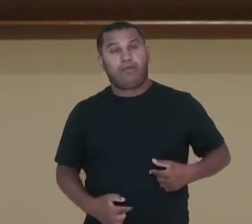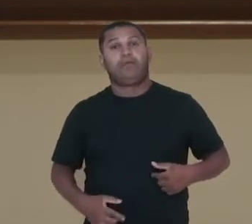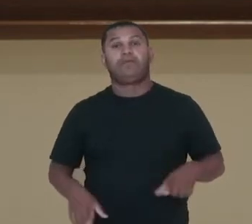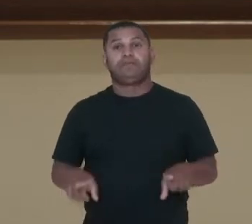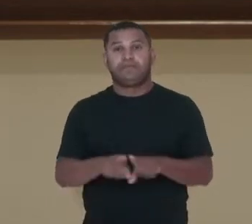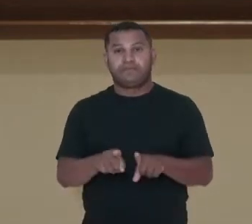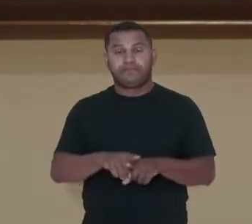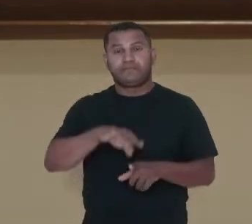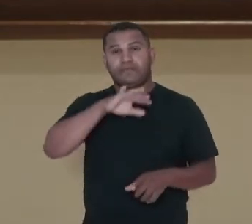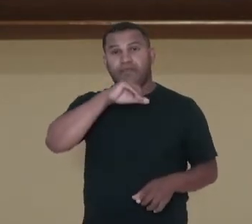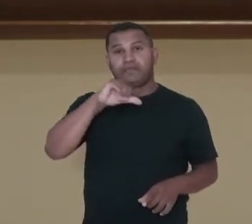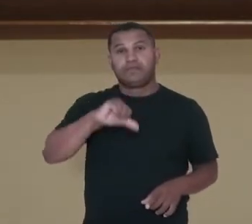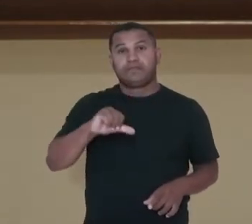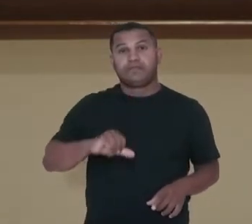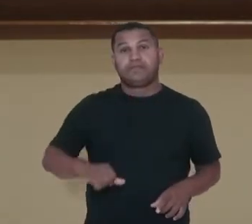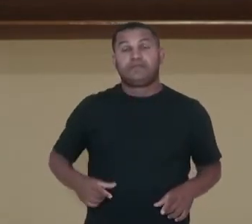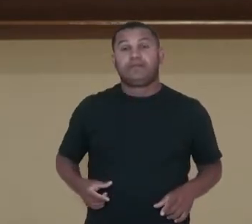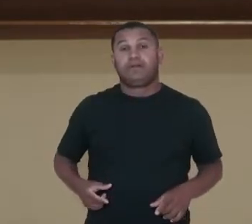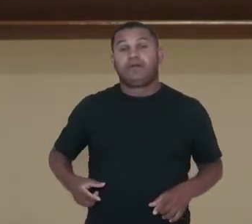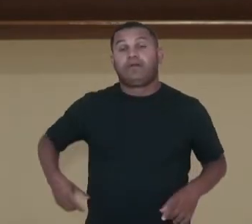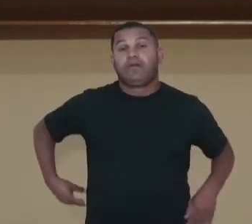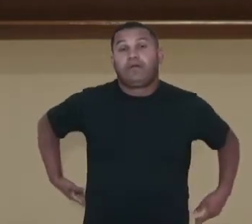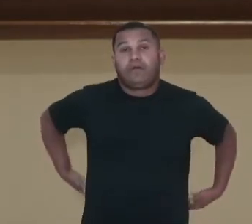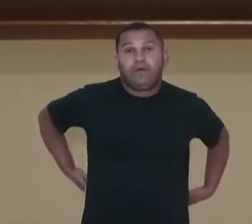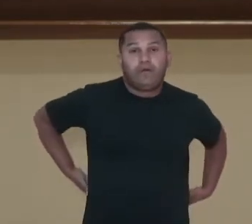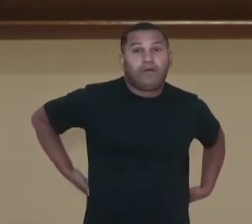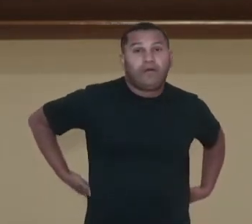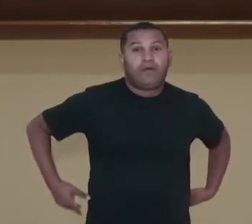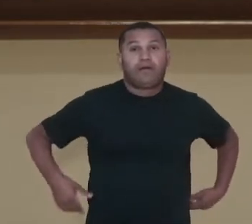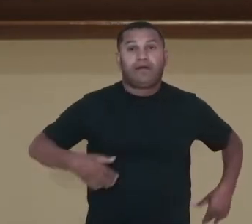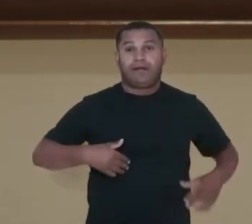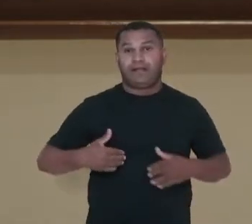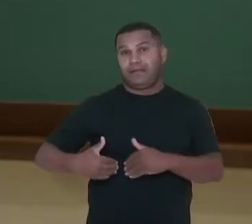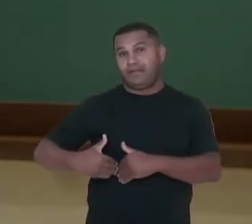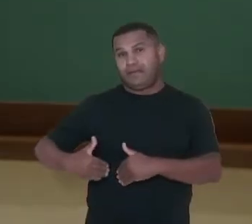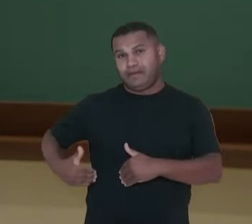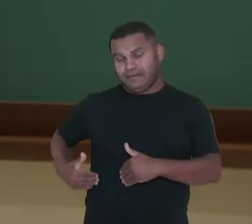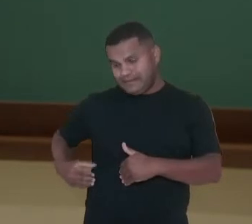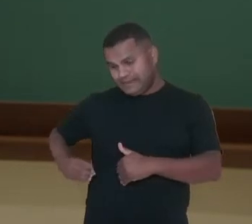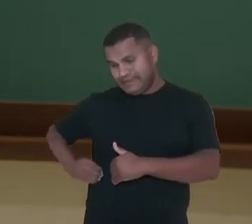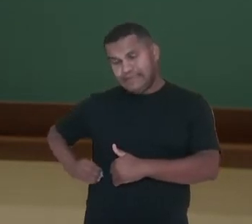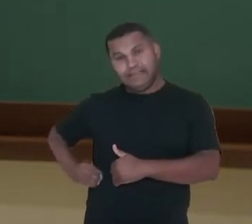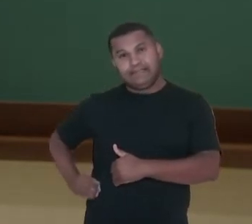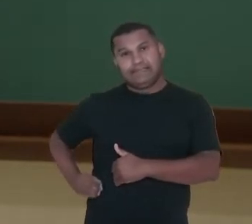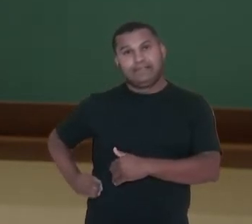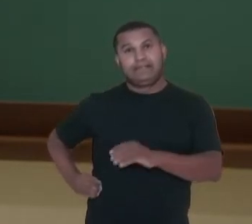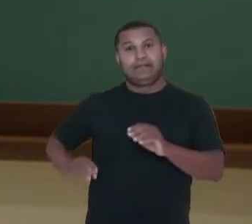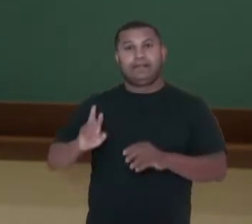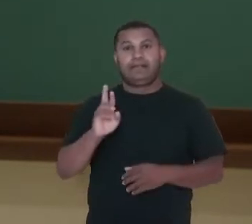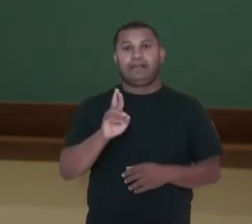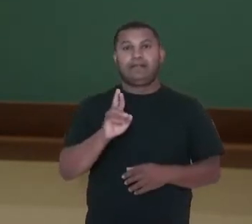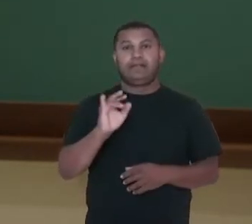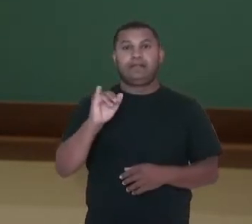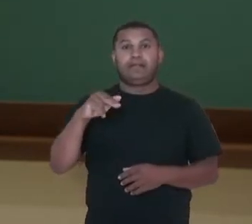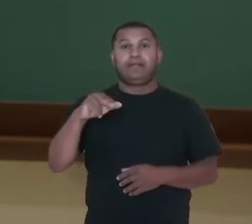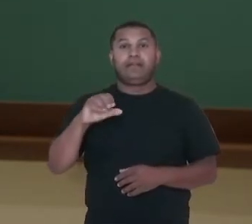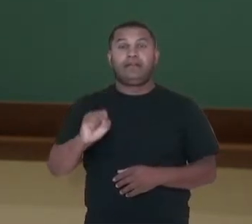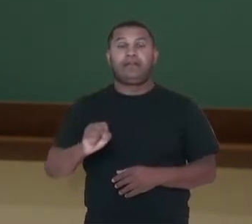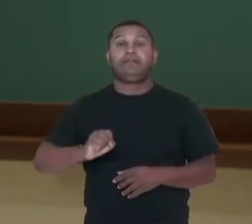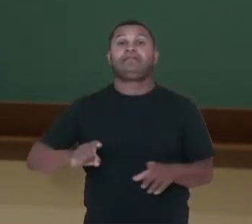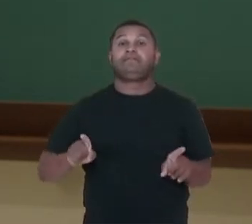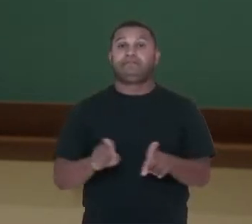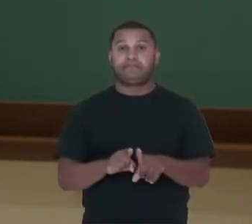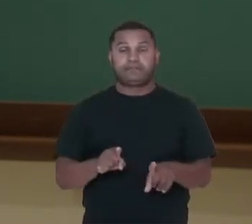rins. Professora, eu estou tentando me recordar como que é mesmo que a gente acaba contraindo a esquistossomose, como que é